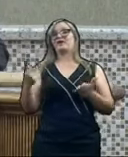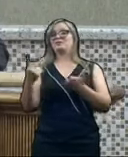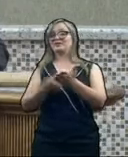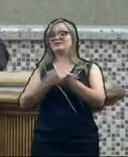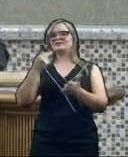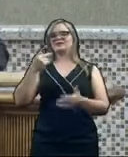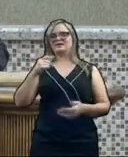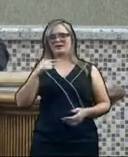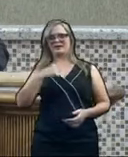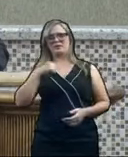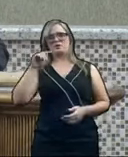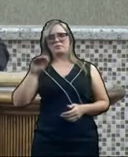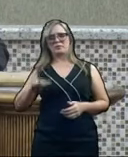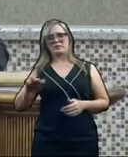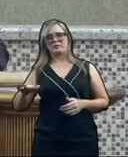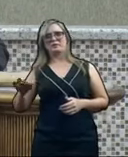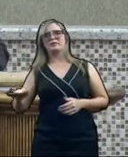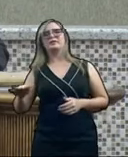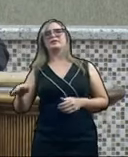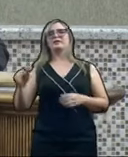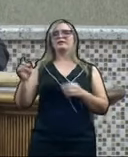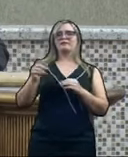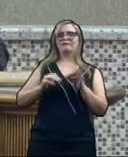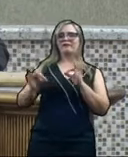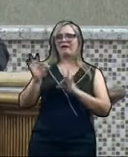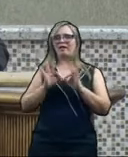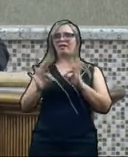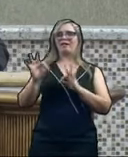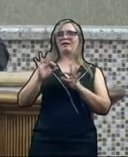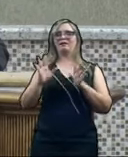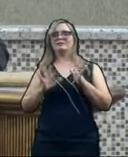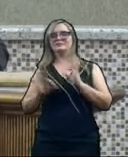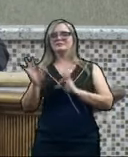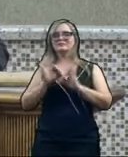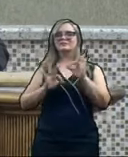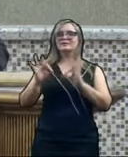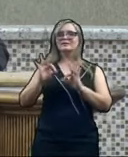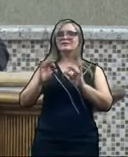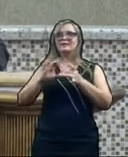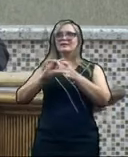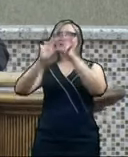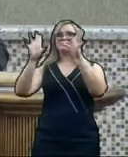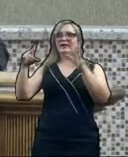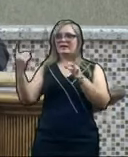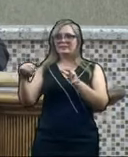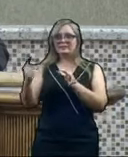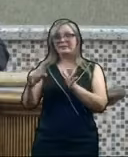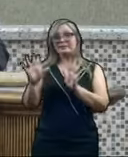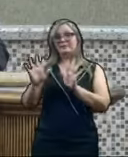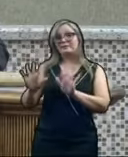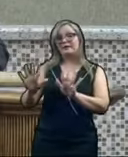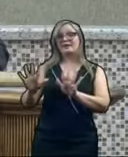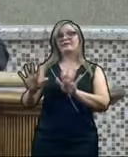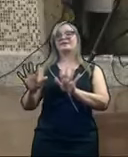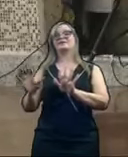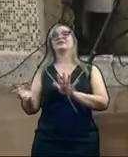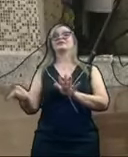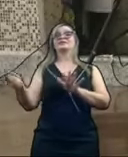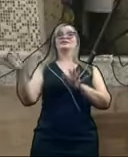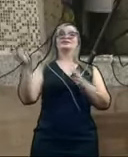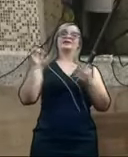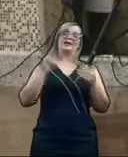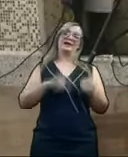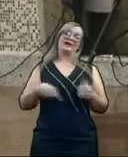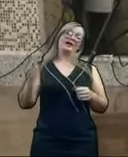aí Deus vem muda a história livra você daquele pepino ali naquele problema e as coisas vão dar mas não vale de